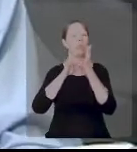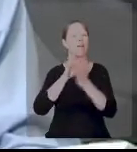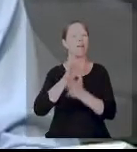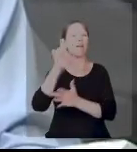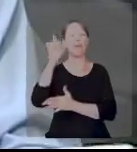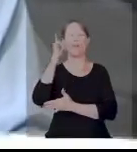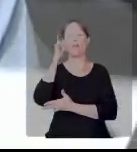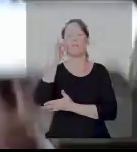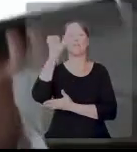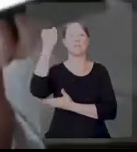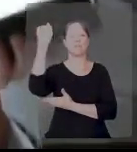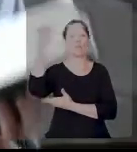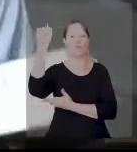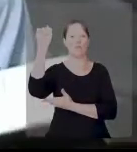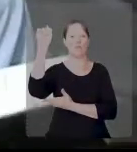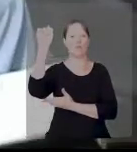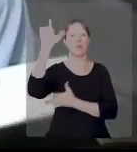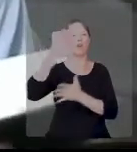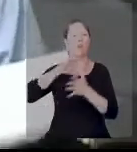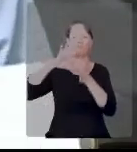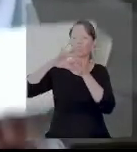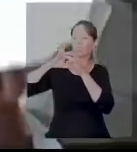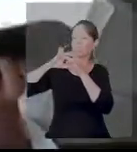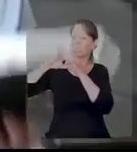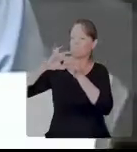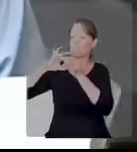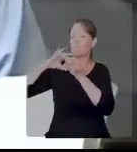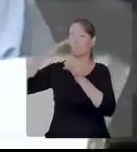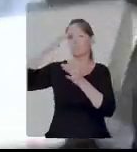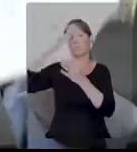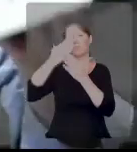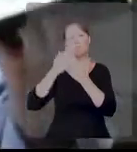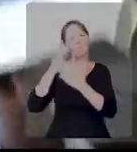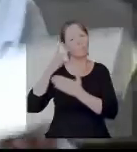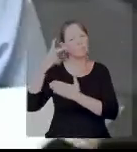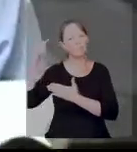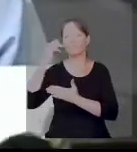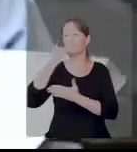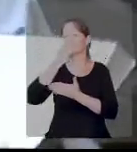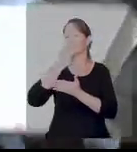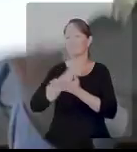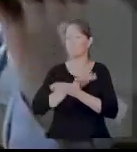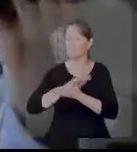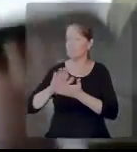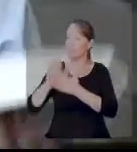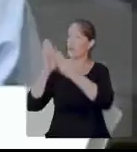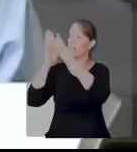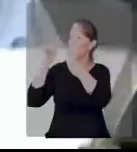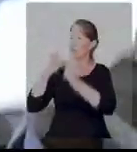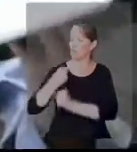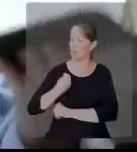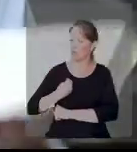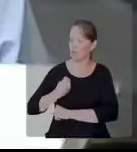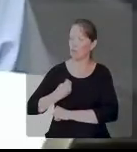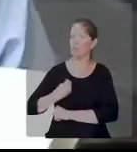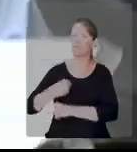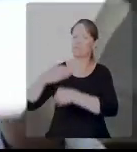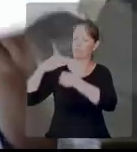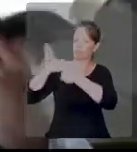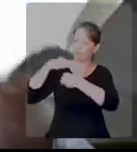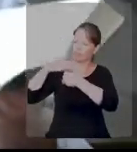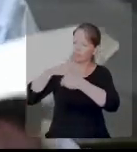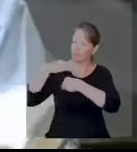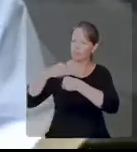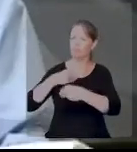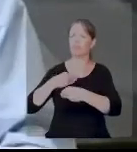Ele venceu. Portanto, eu me apego a Ele, creio nele, peço perdão, peço vida, peço